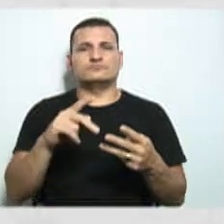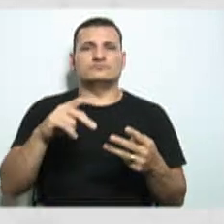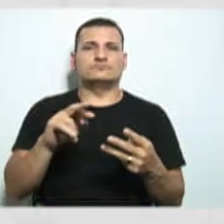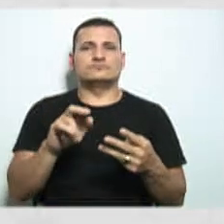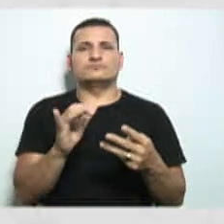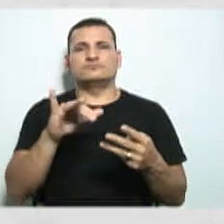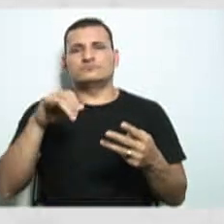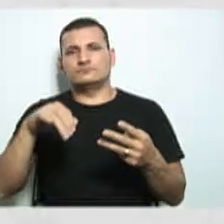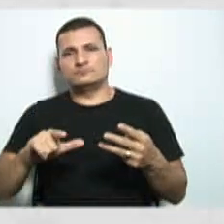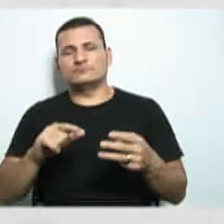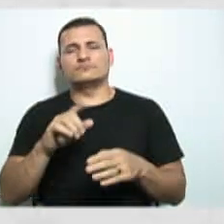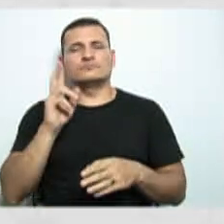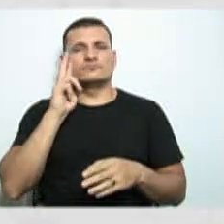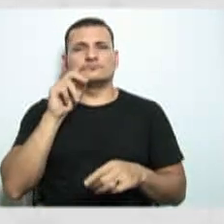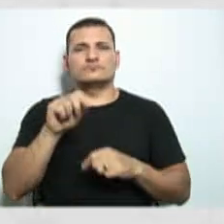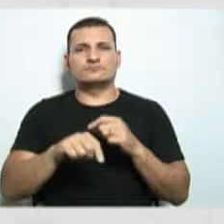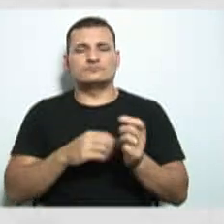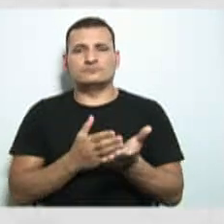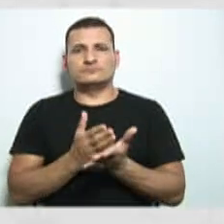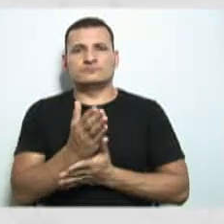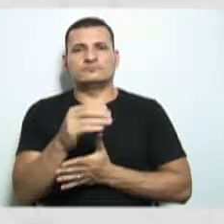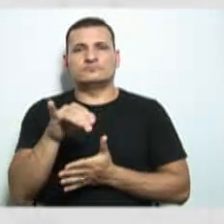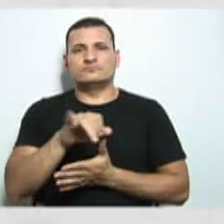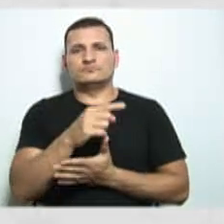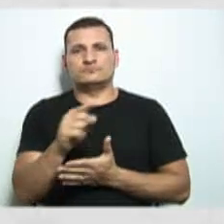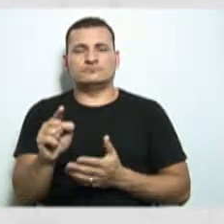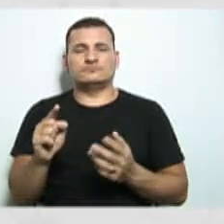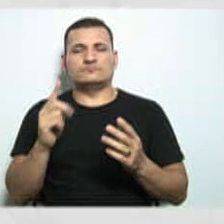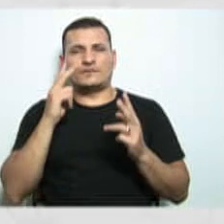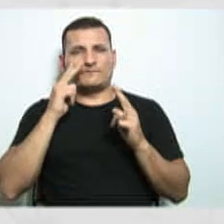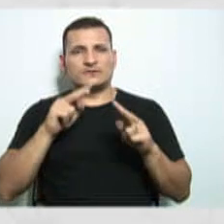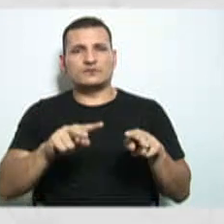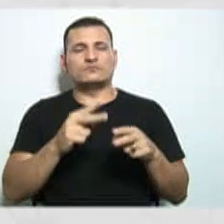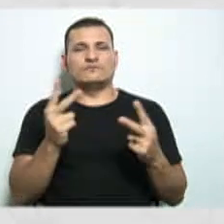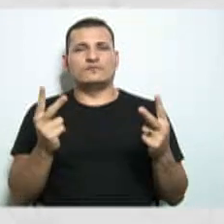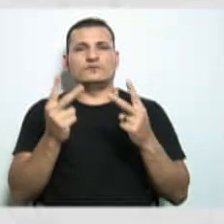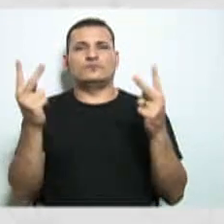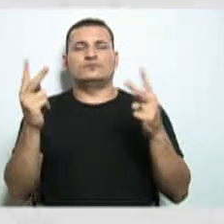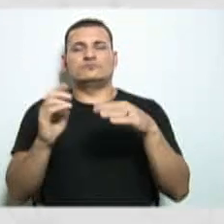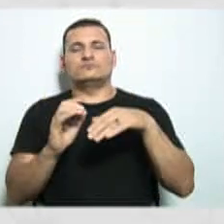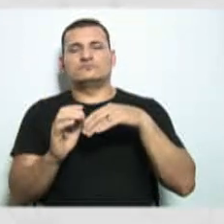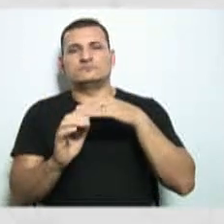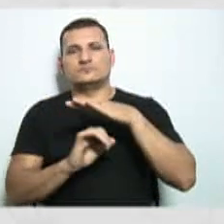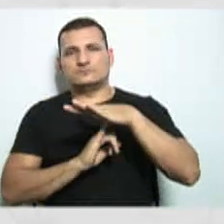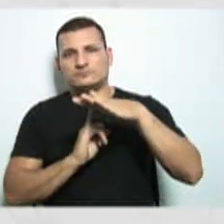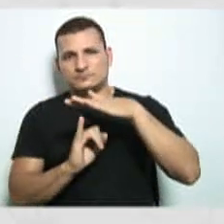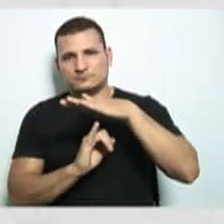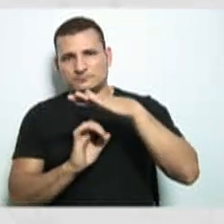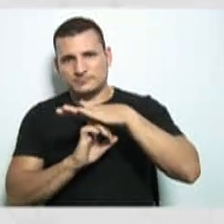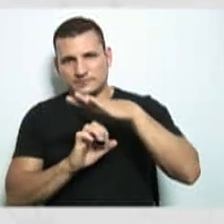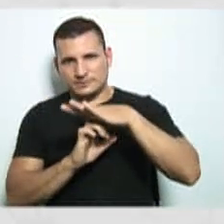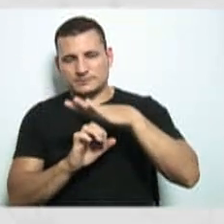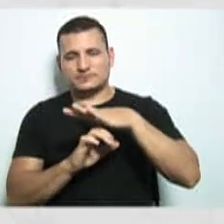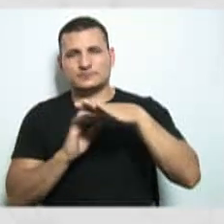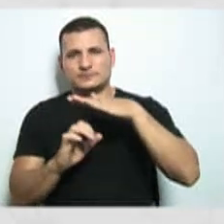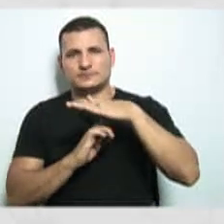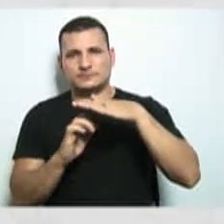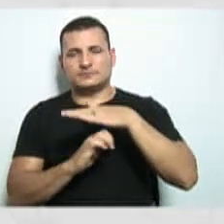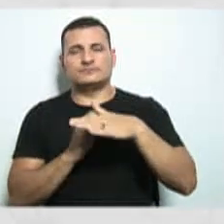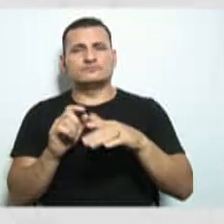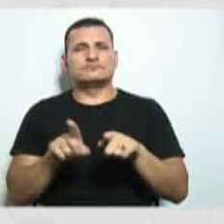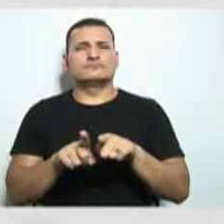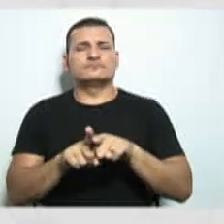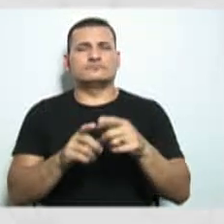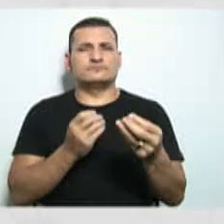são missão, visão, valores de uma organização. Vamos recordar como se criam os objetivos, né? E